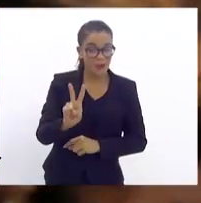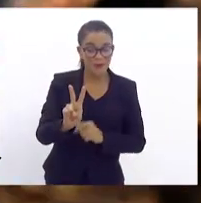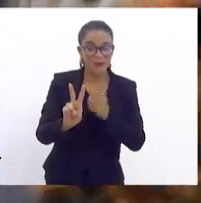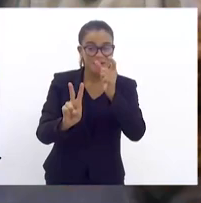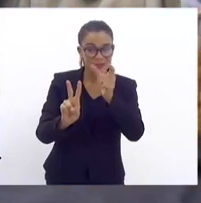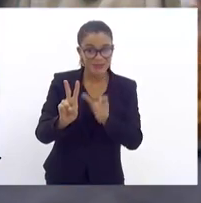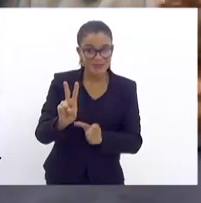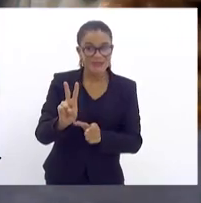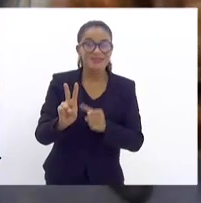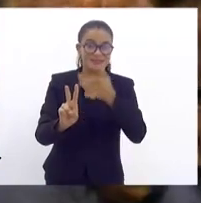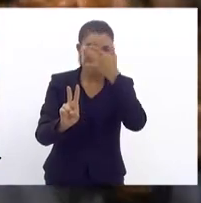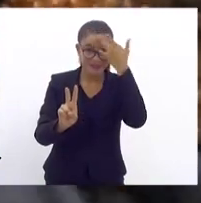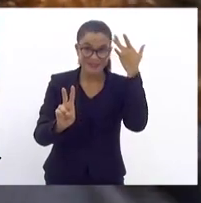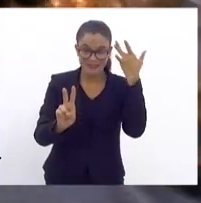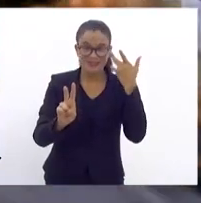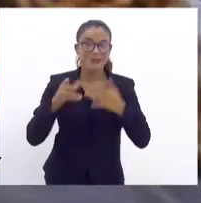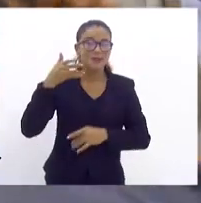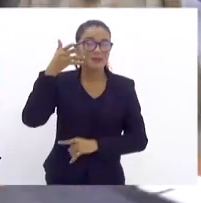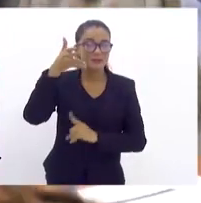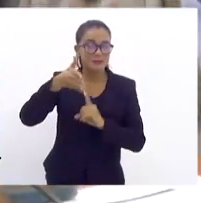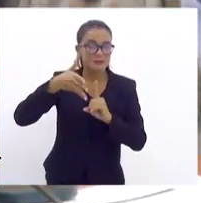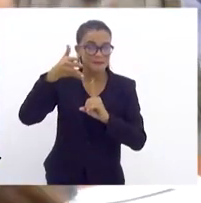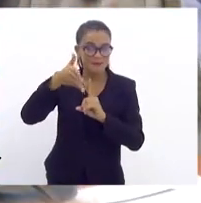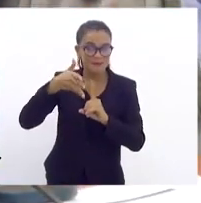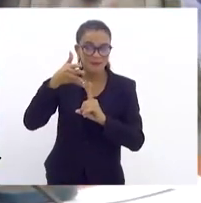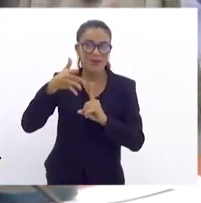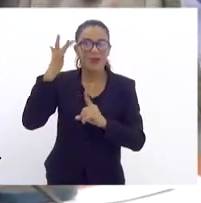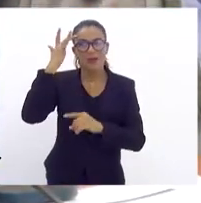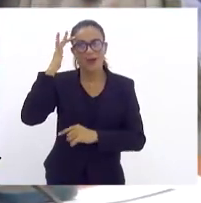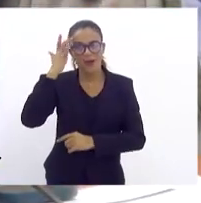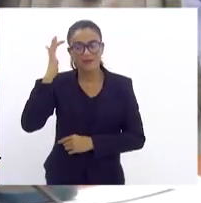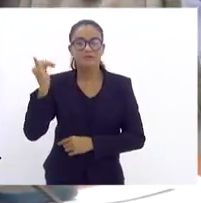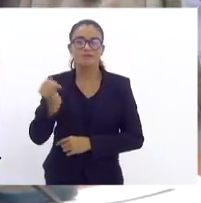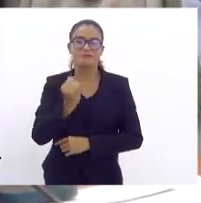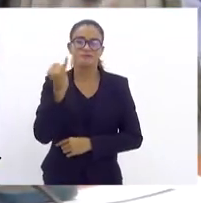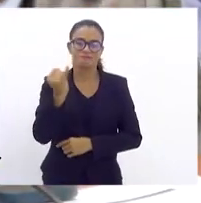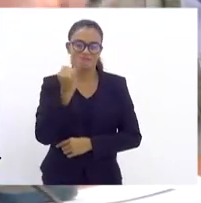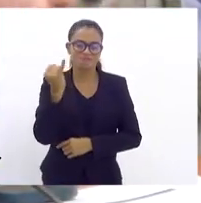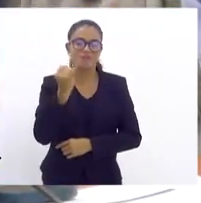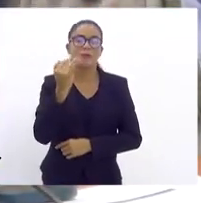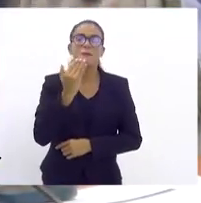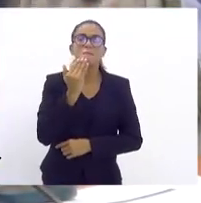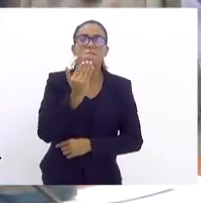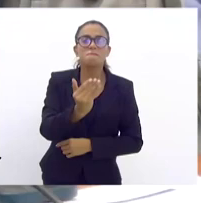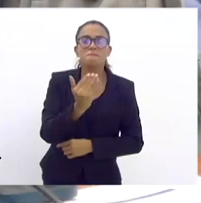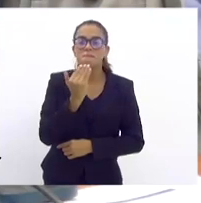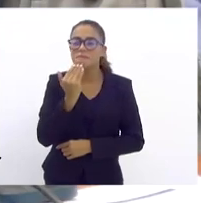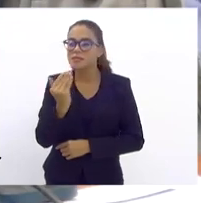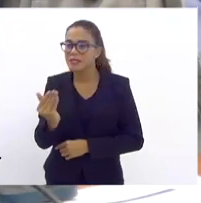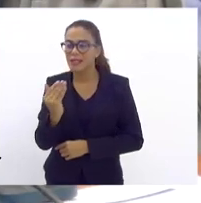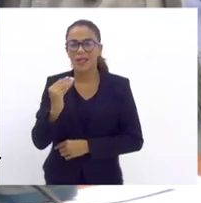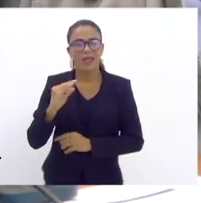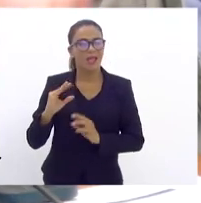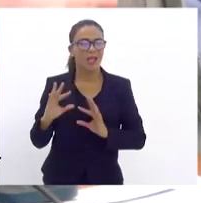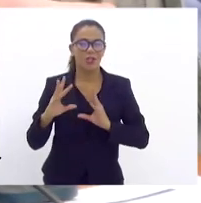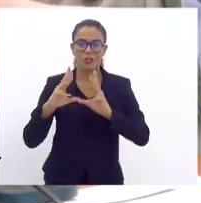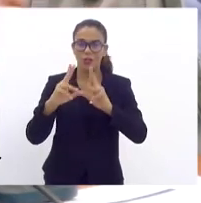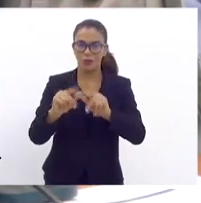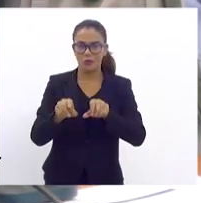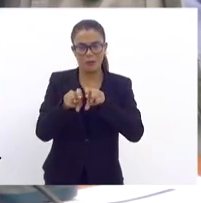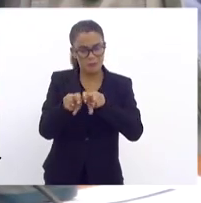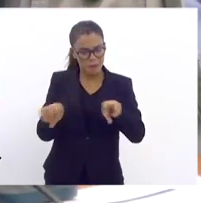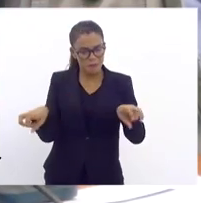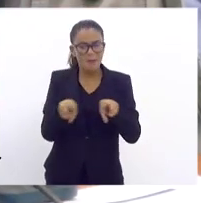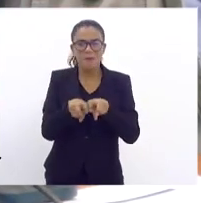dois palestrantes conosco aqui acho que o importante já pedir a todos que permaneçam